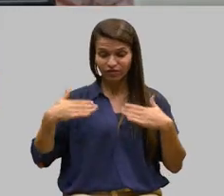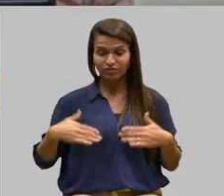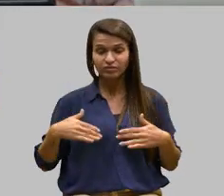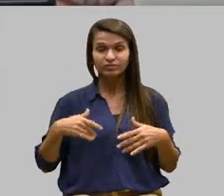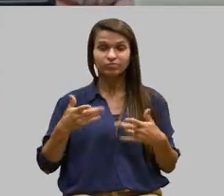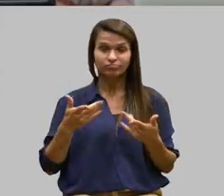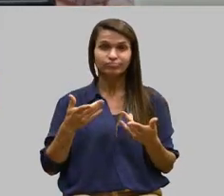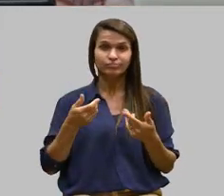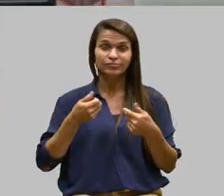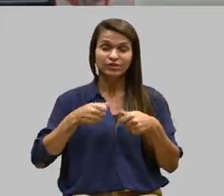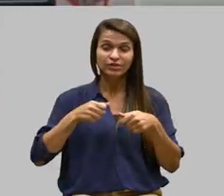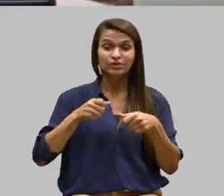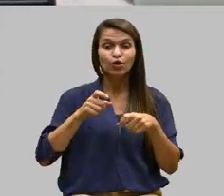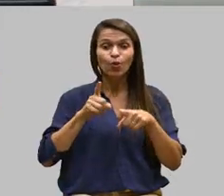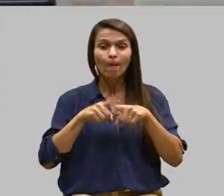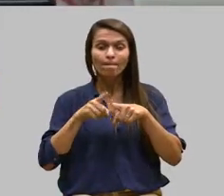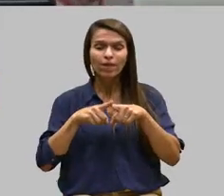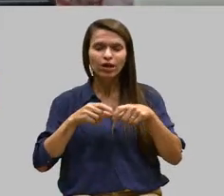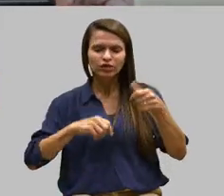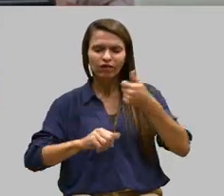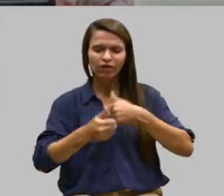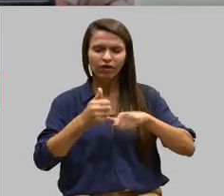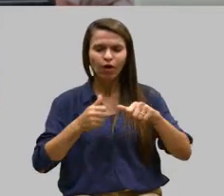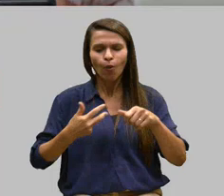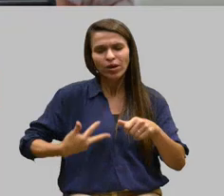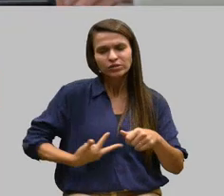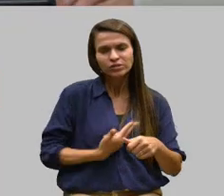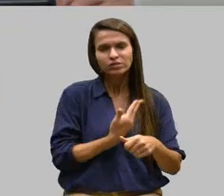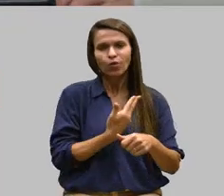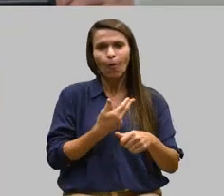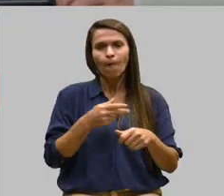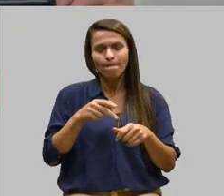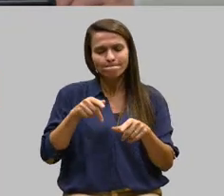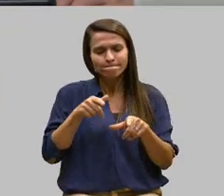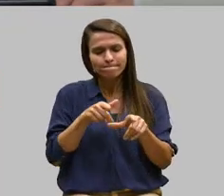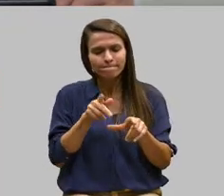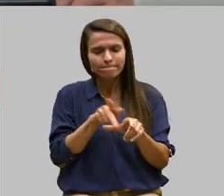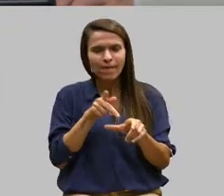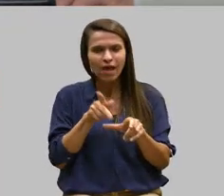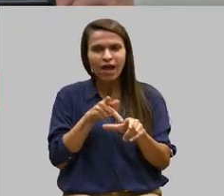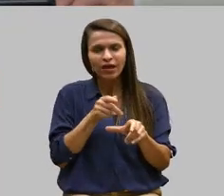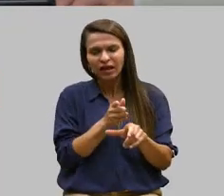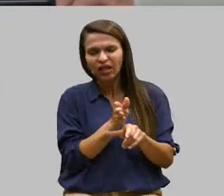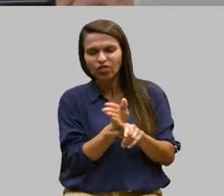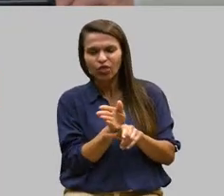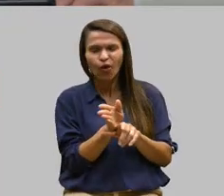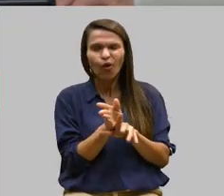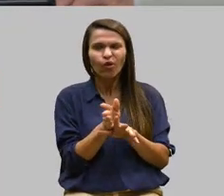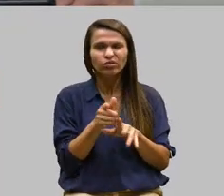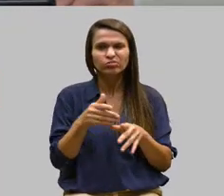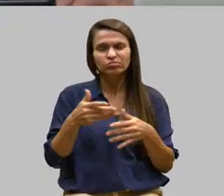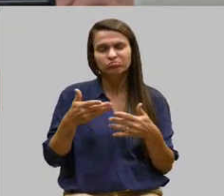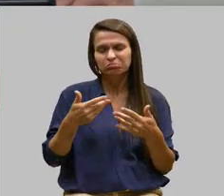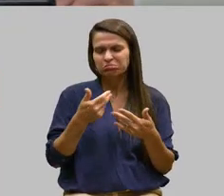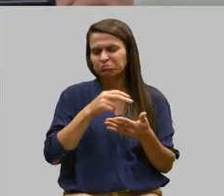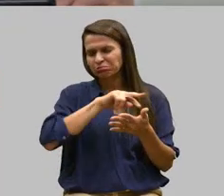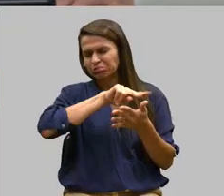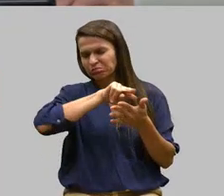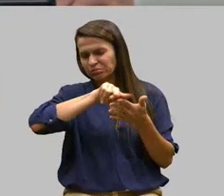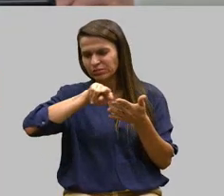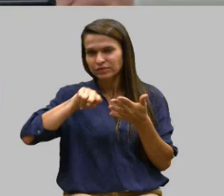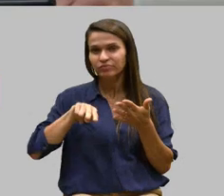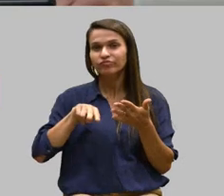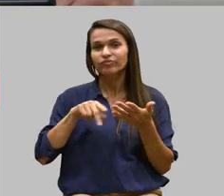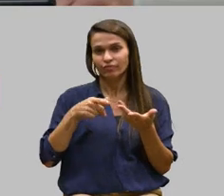médio da atuação do médico para fazer uma cirurgia um pé que é torto um genoval alguma bacia então aqui